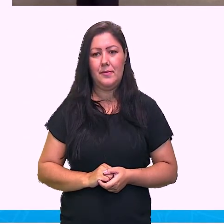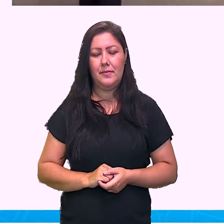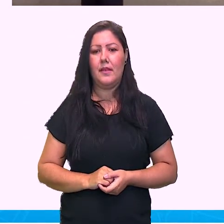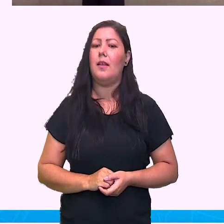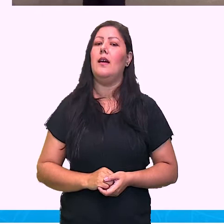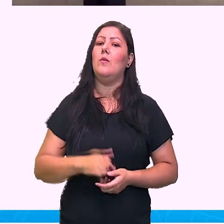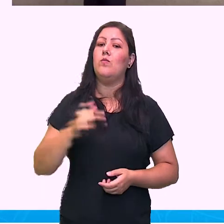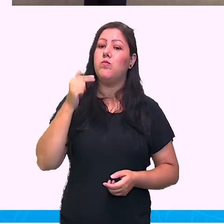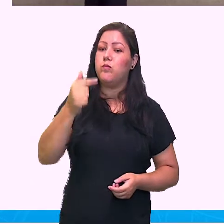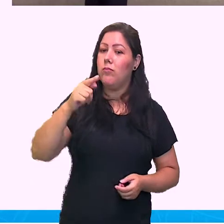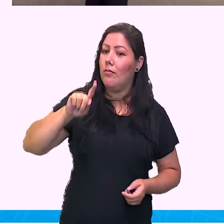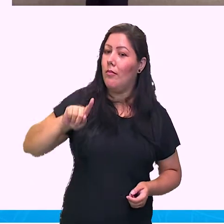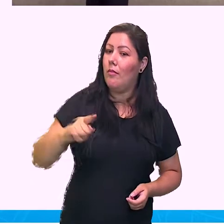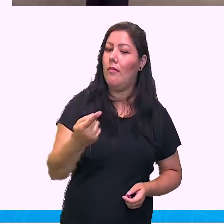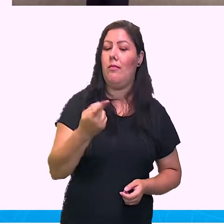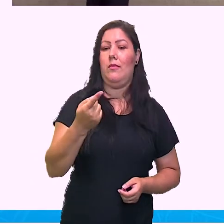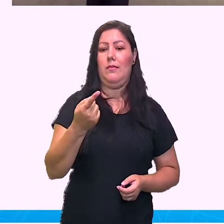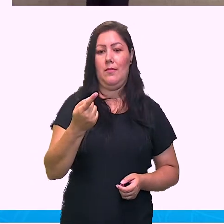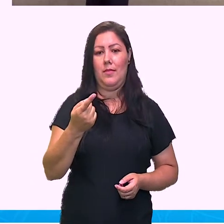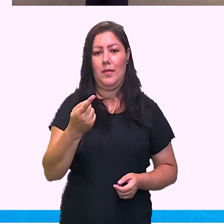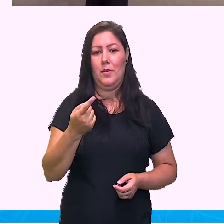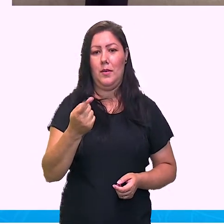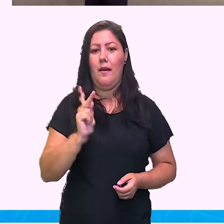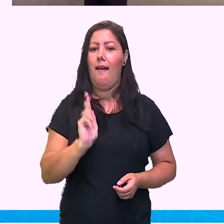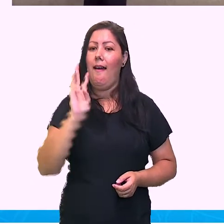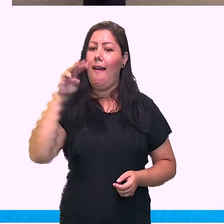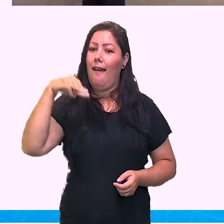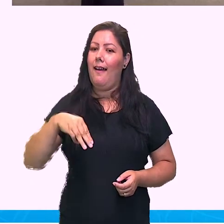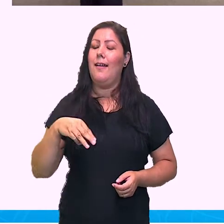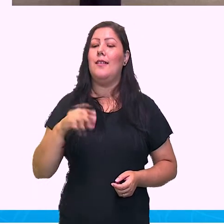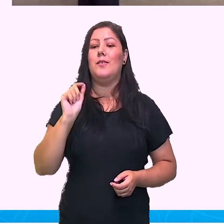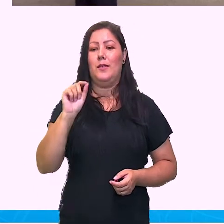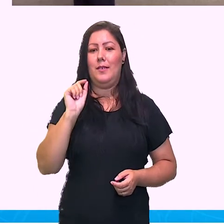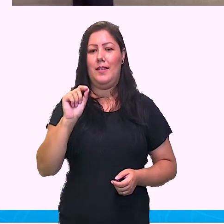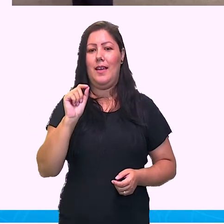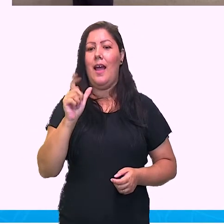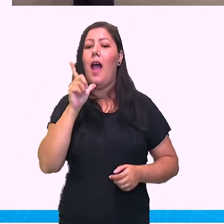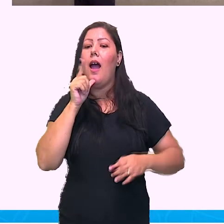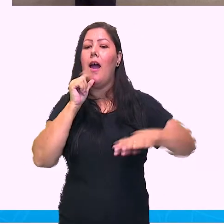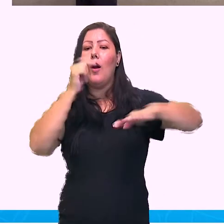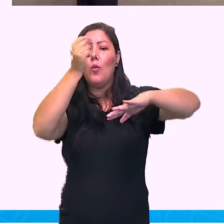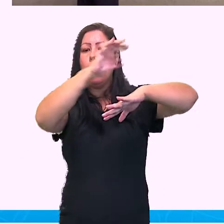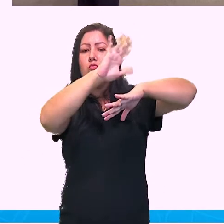7.000 quilômetros banhados pelo mesmo oceano,